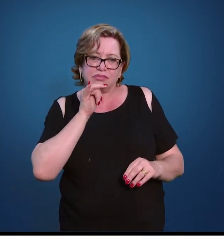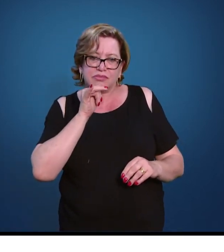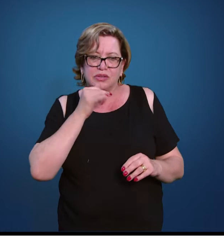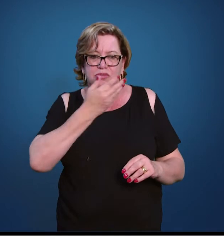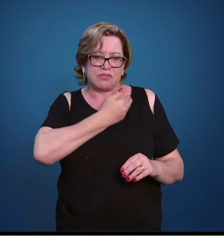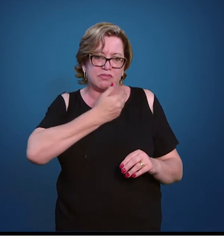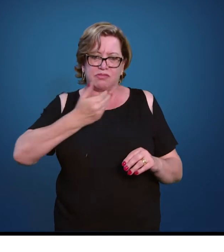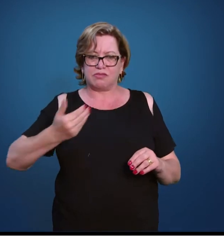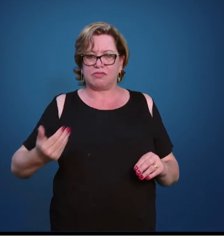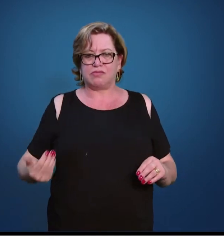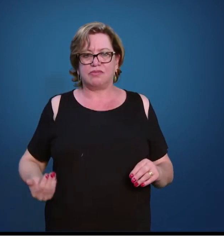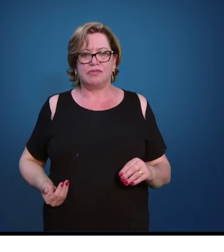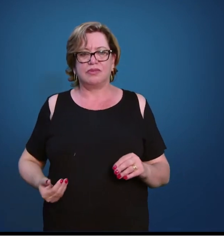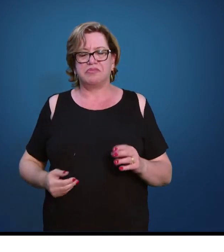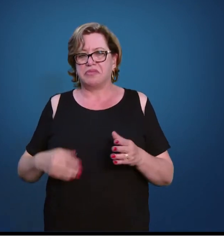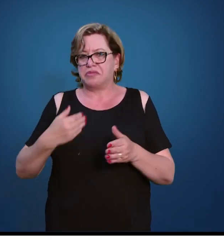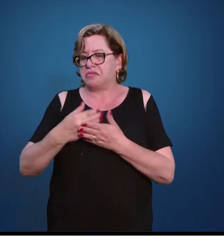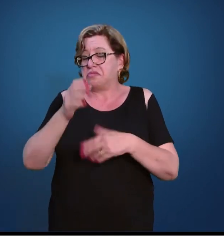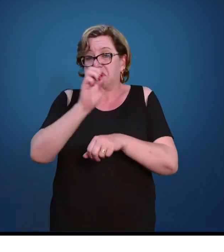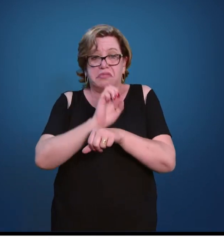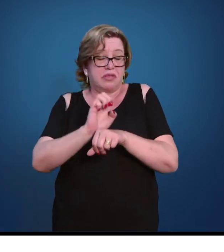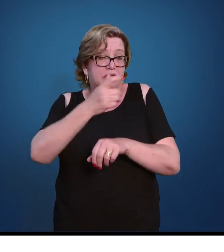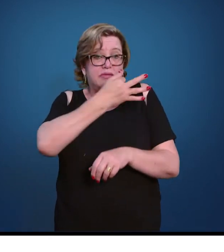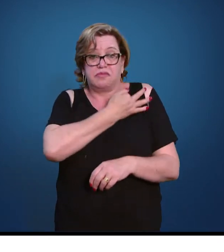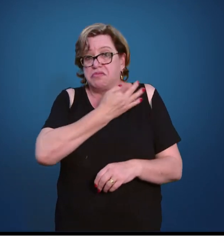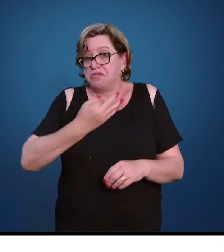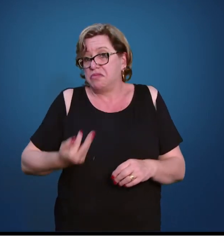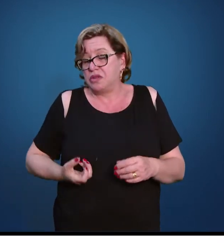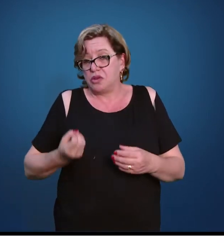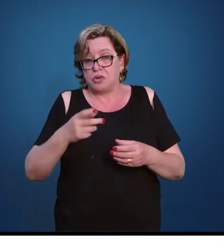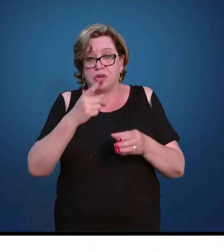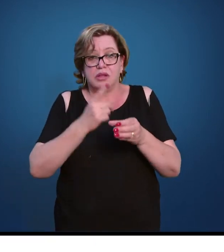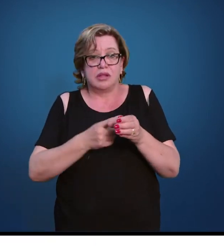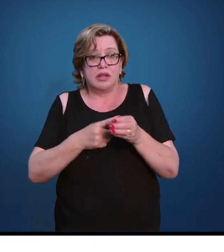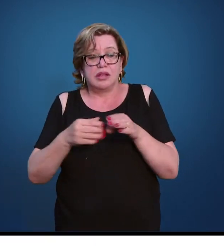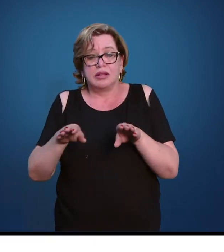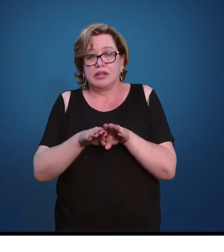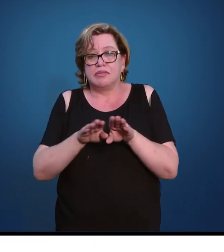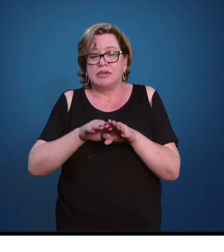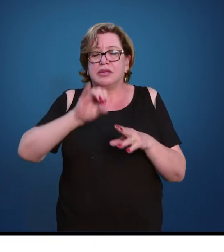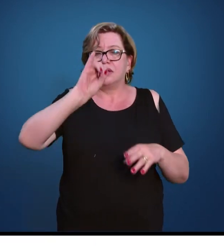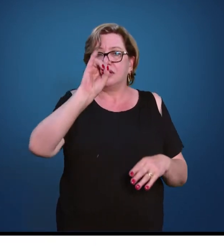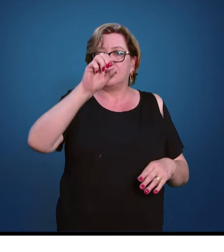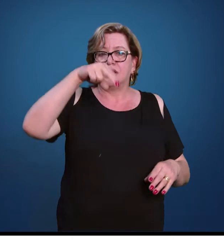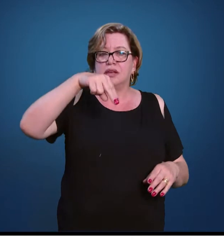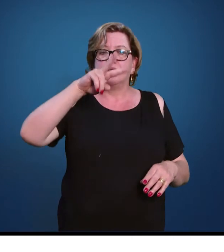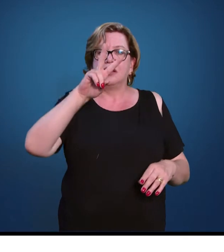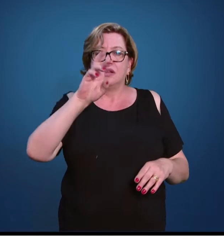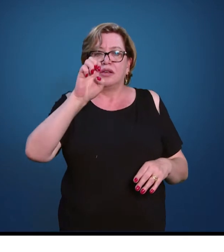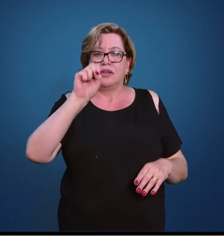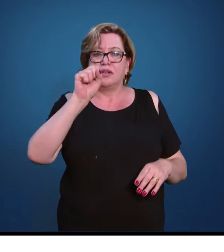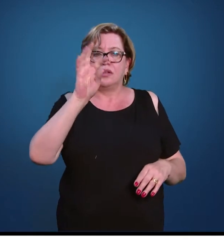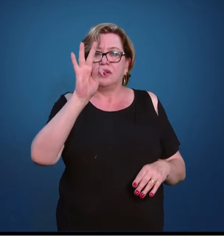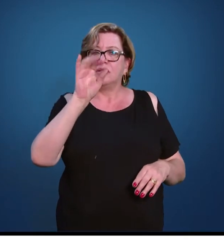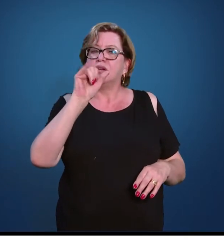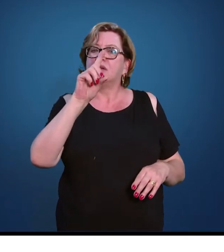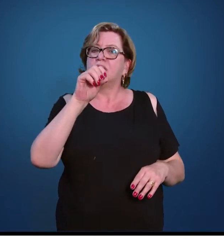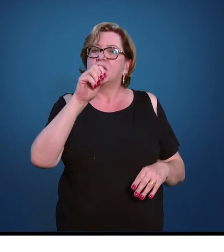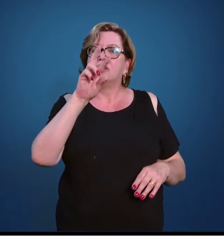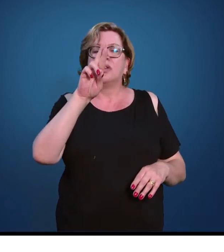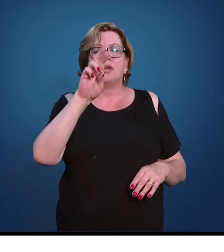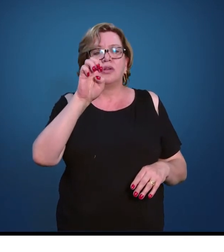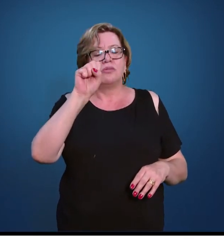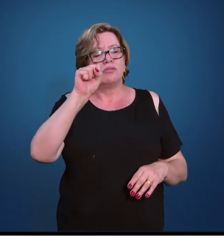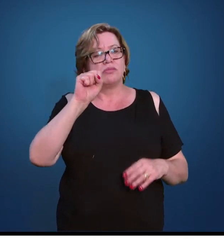o governo, seja estadual, federal ou municipal, os investidores e outras pessoas que possam